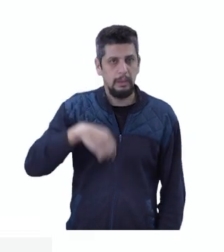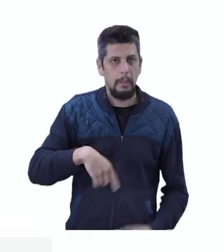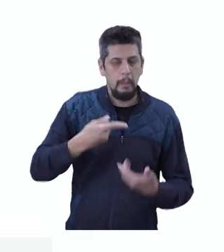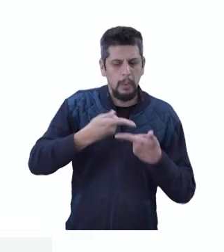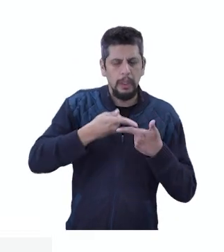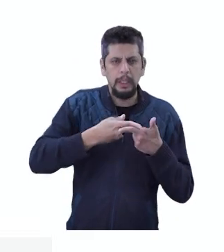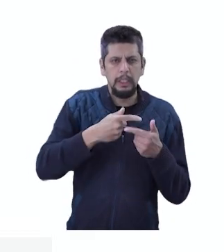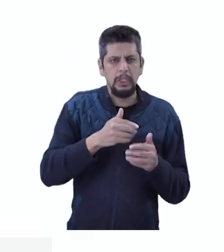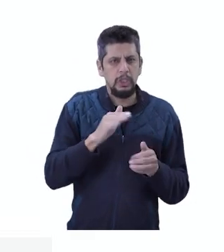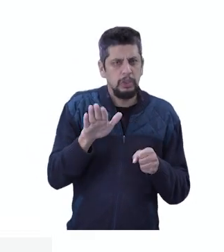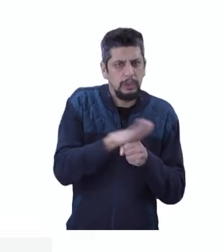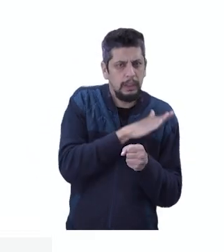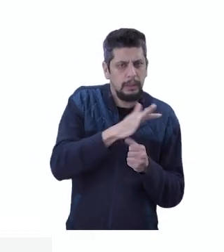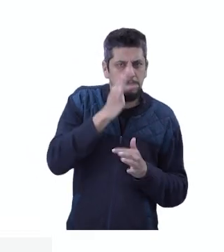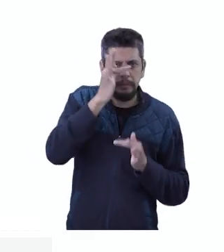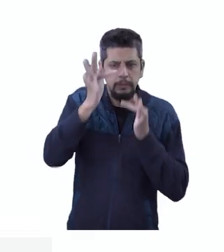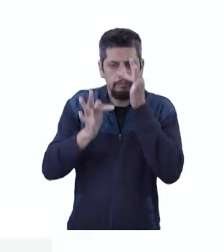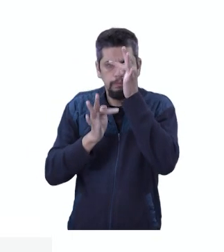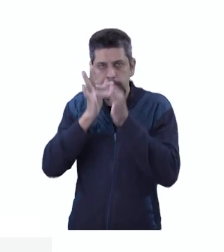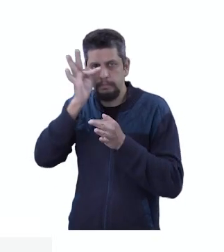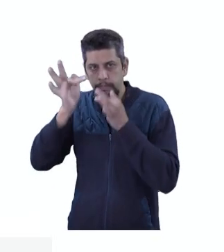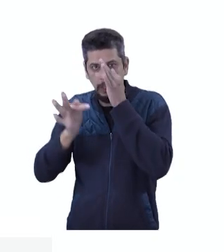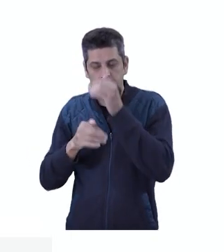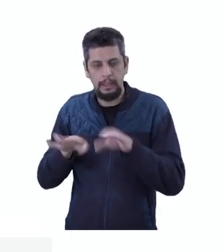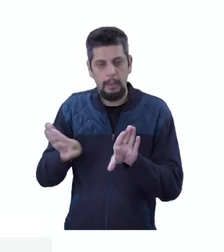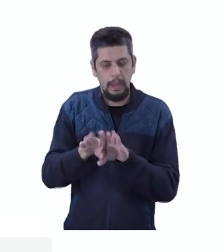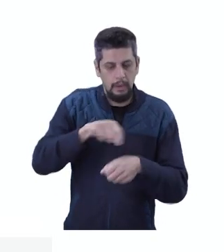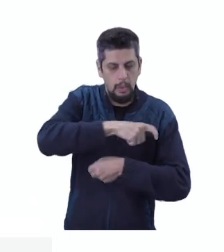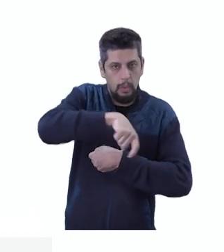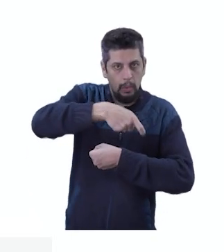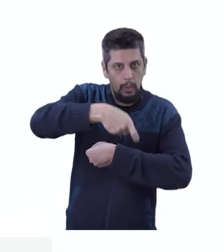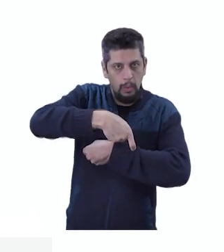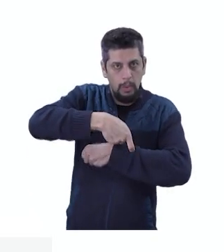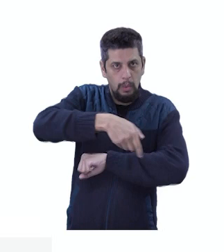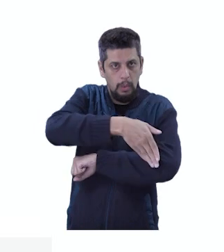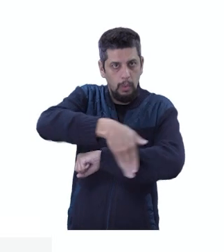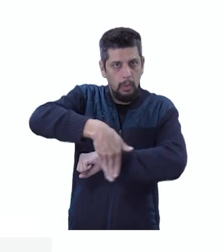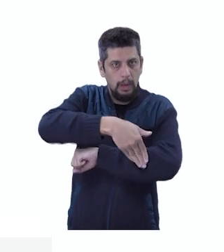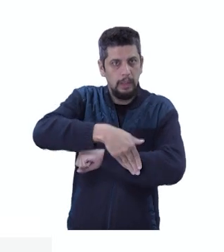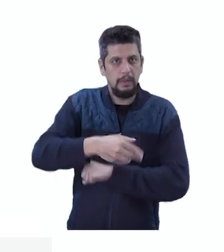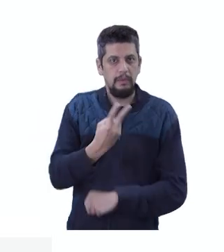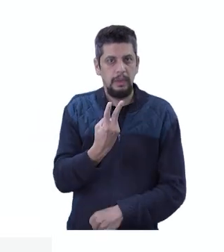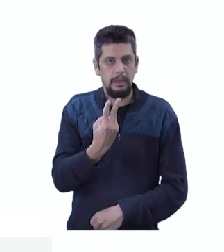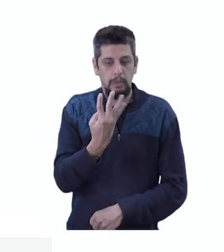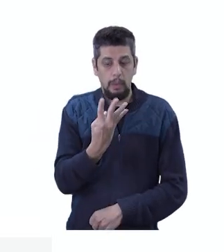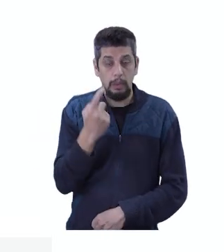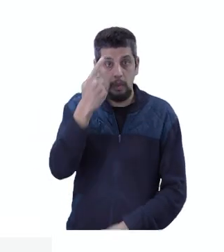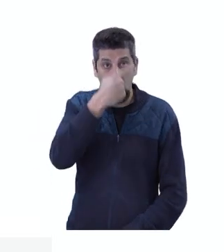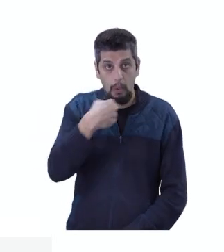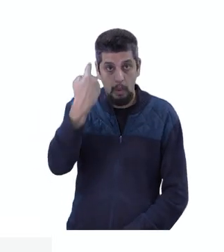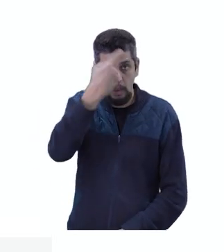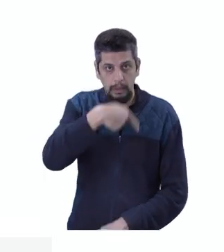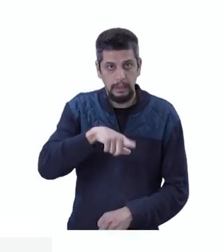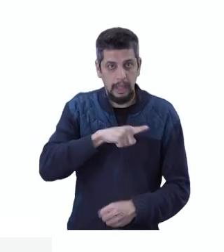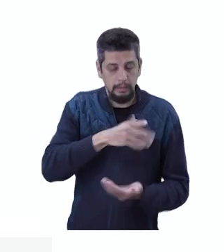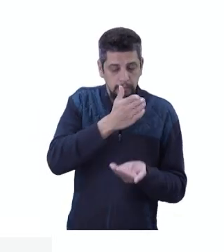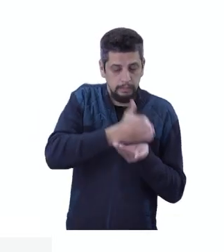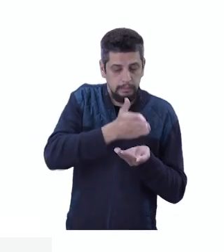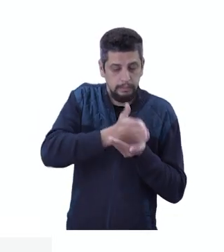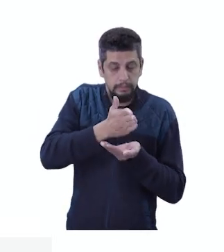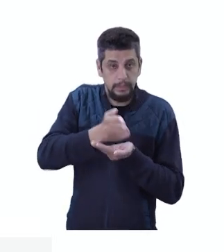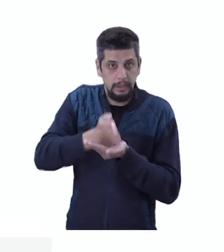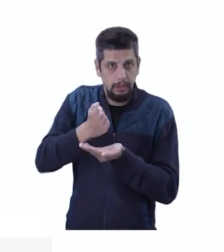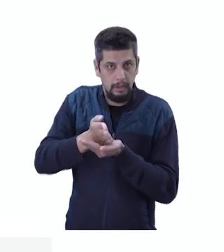relógio das flores porque ele é todo florido. E o relógio da Rua 24 Horas, que marca intervalos de